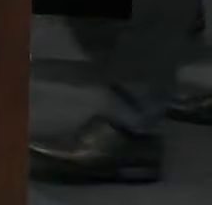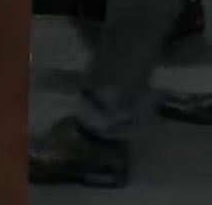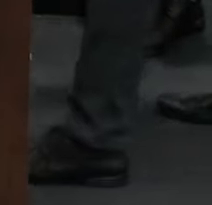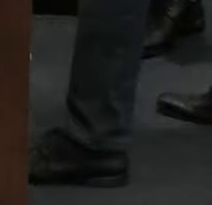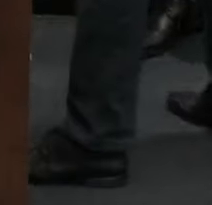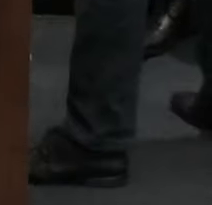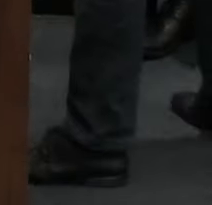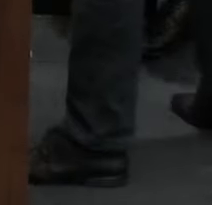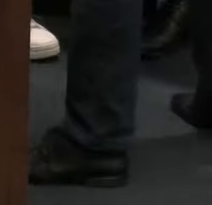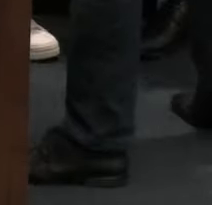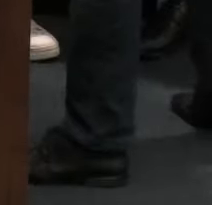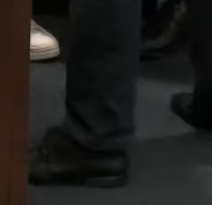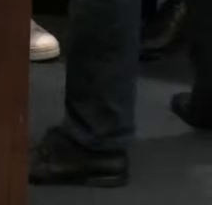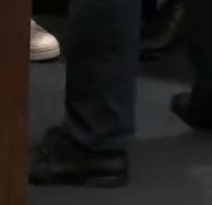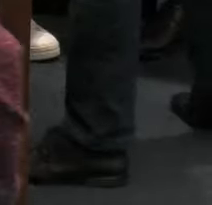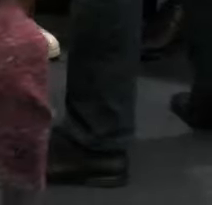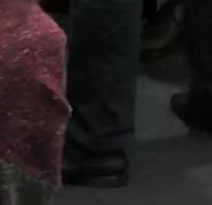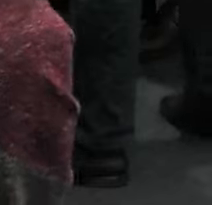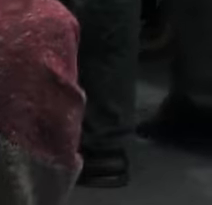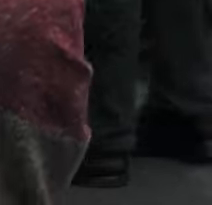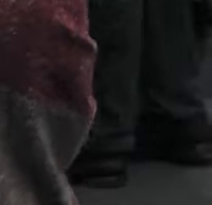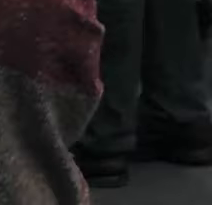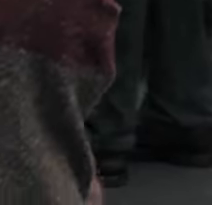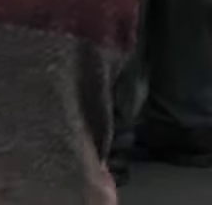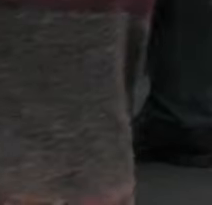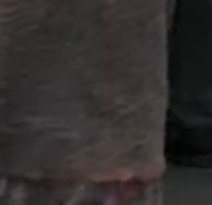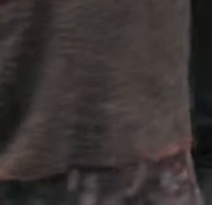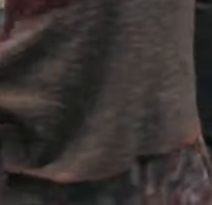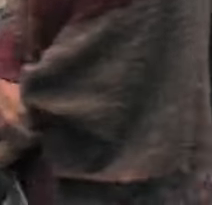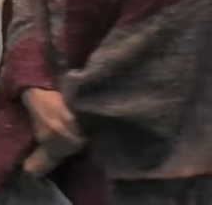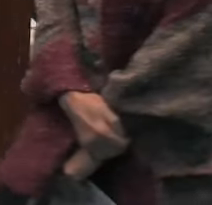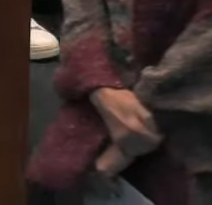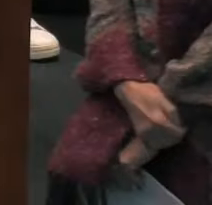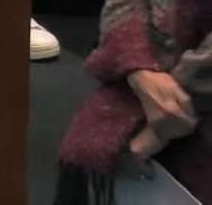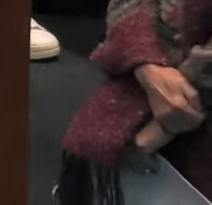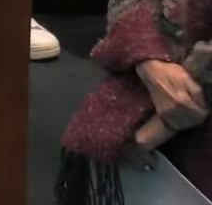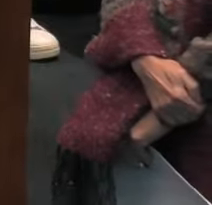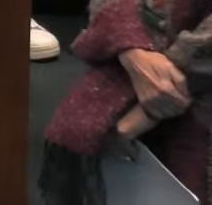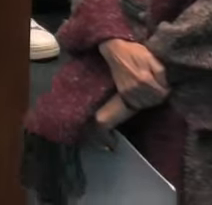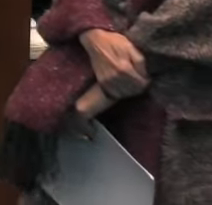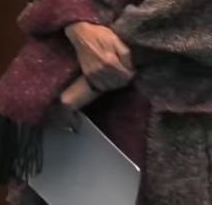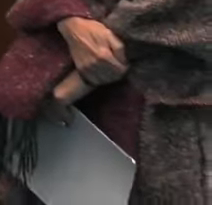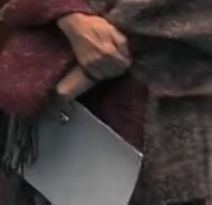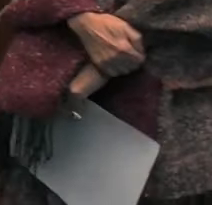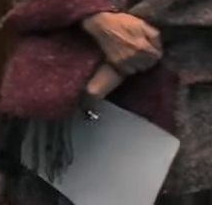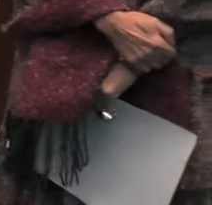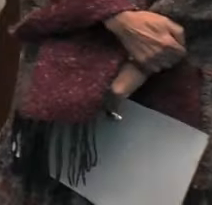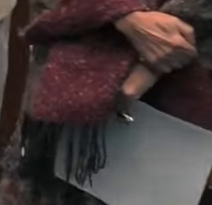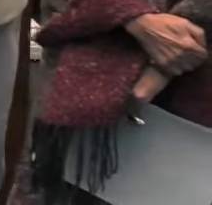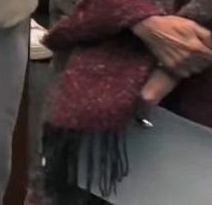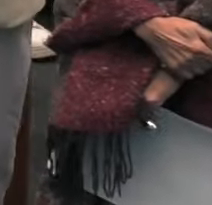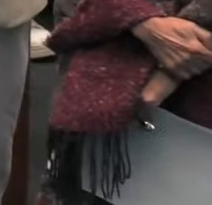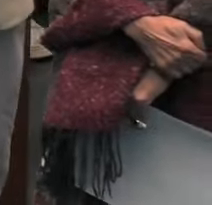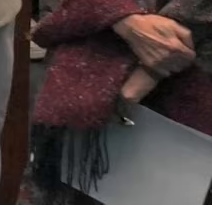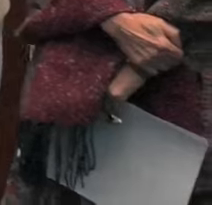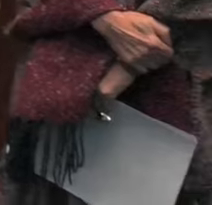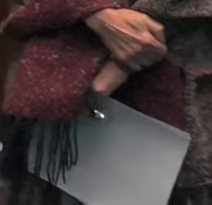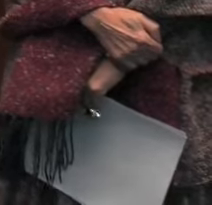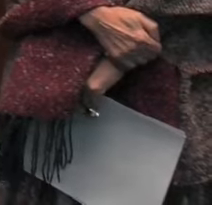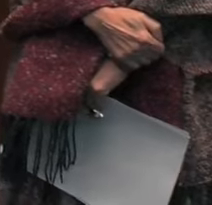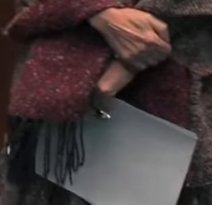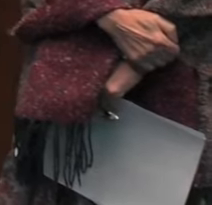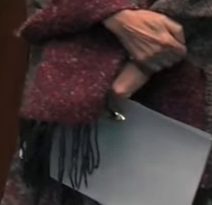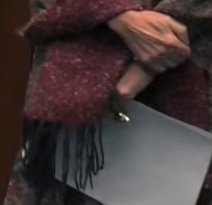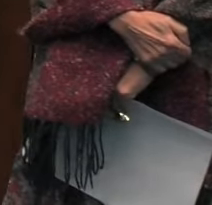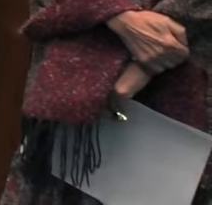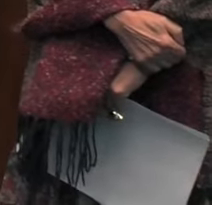deputada Élica. Aonde nós chegamos? É a esquerda que defende a inclusão da Firjan. Voto com... Agora, eu